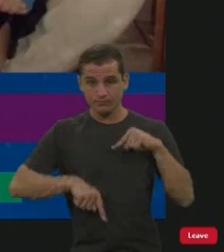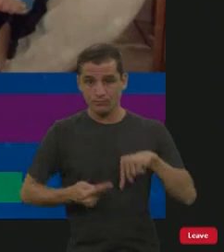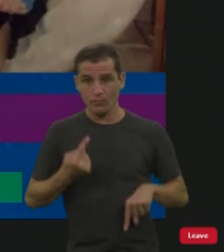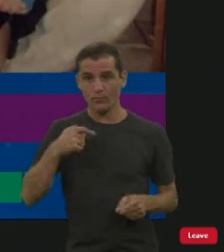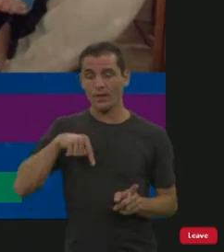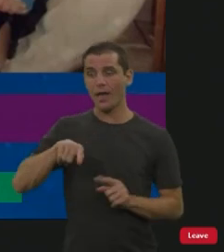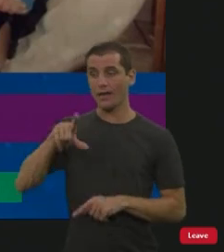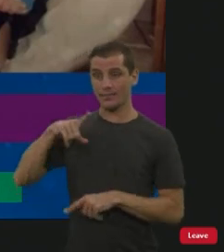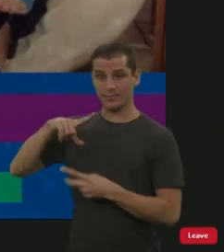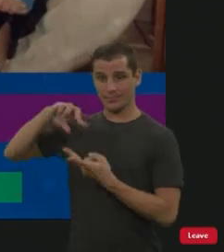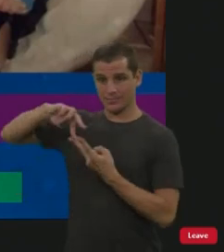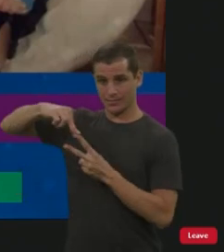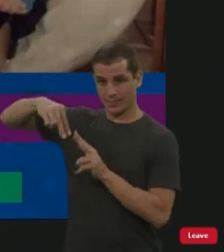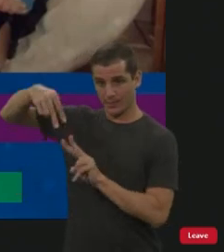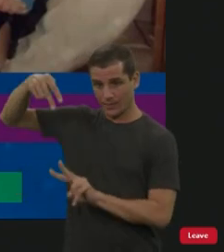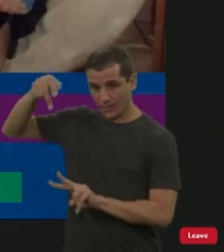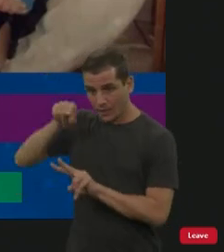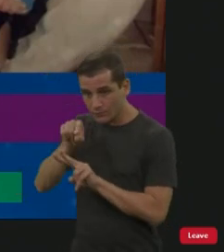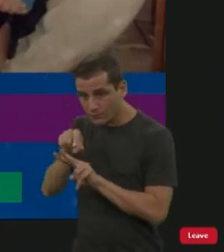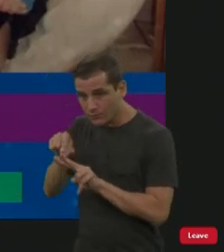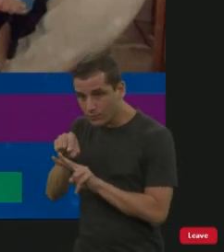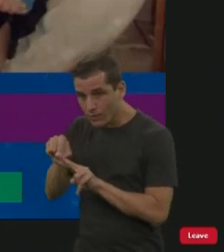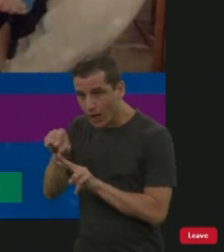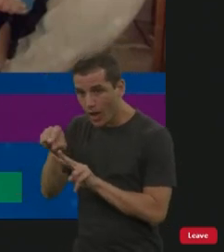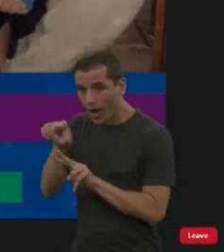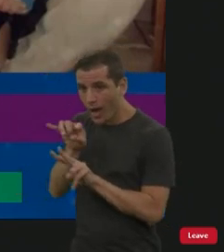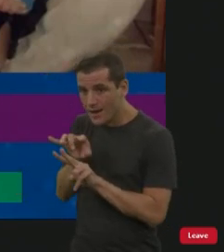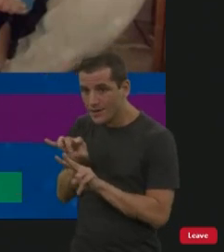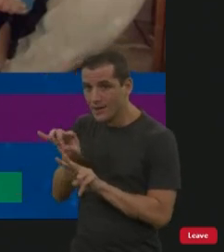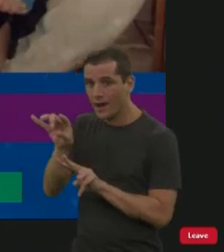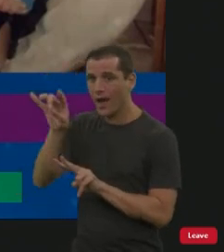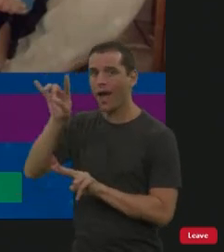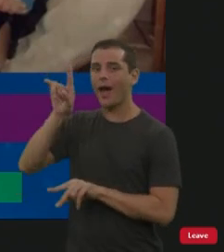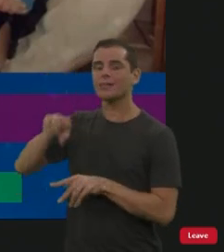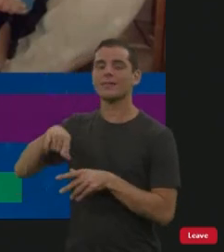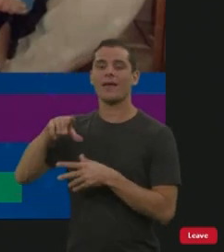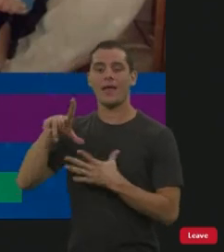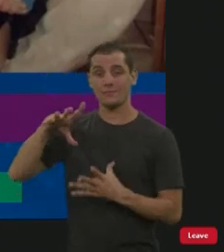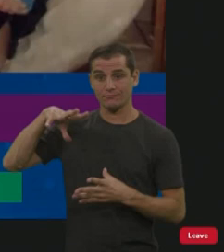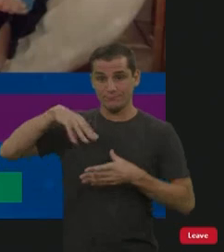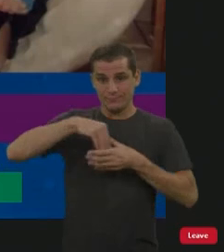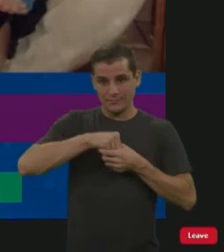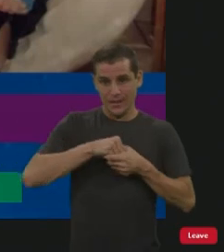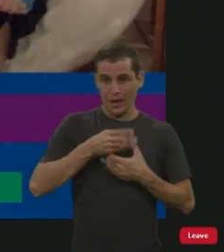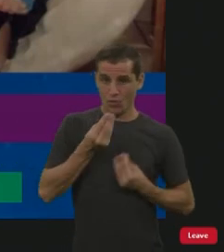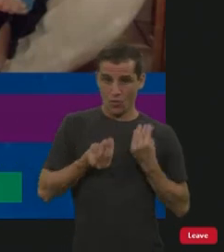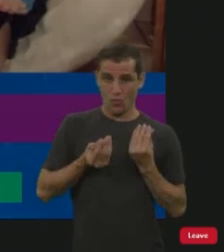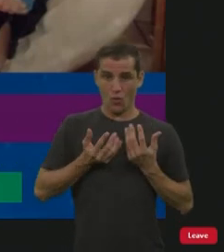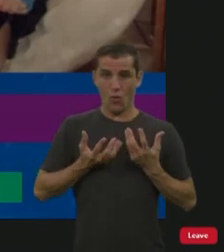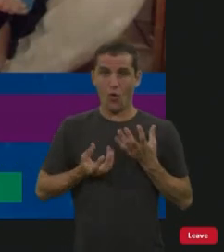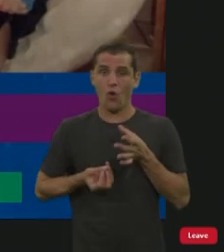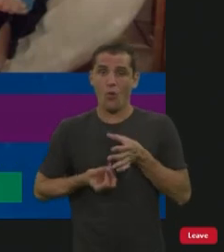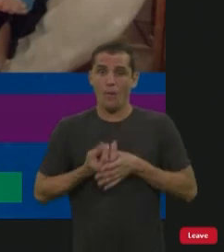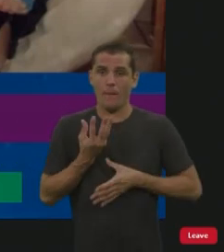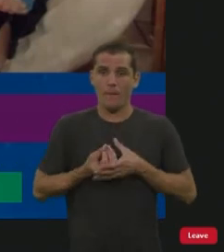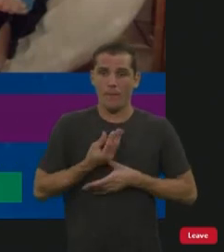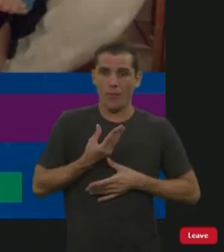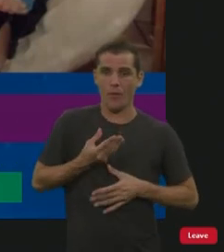genes que fazem, que dão a receita para a gente produzir as enzimas, né?